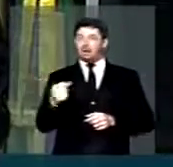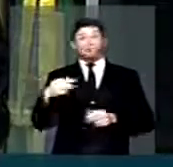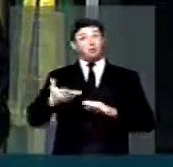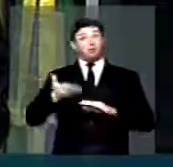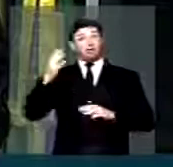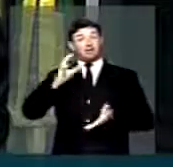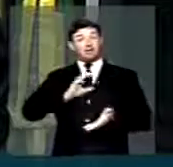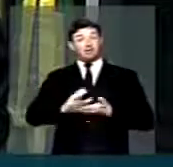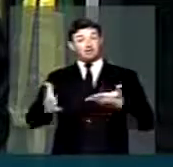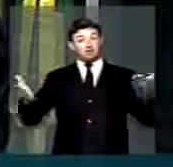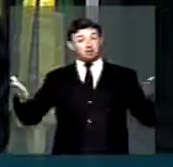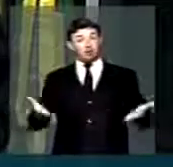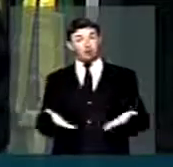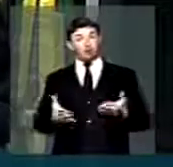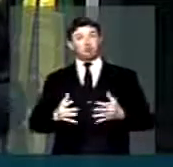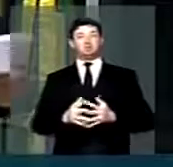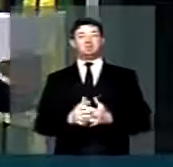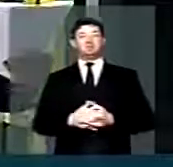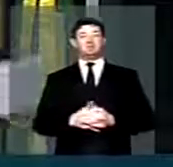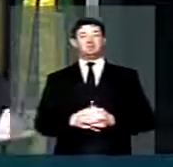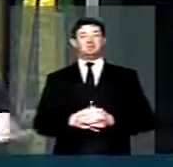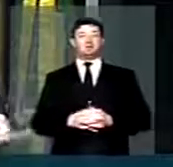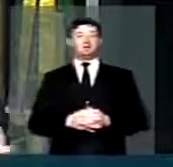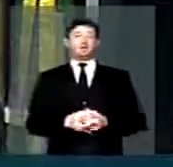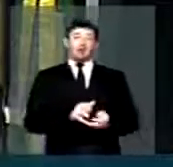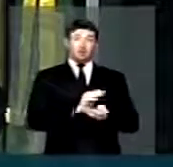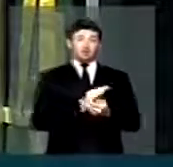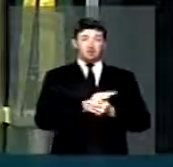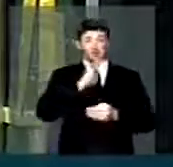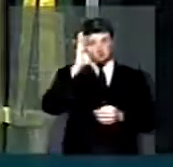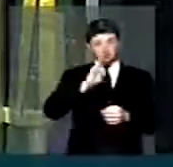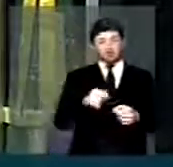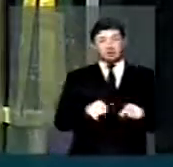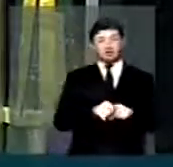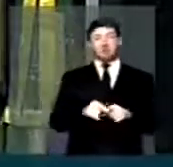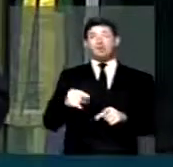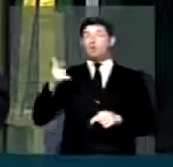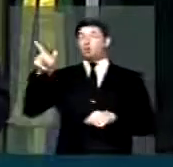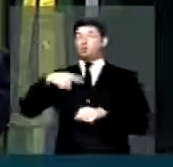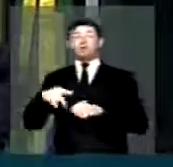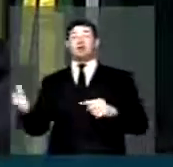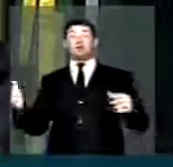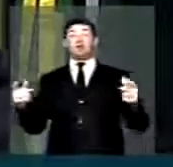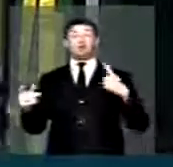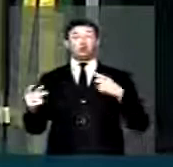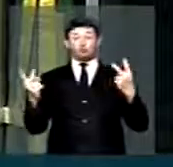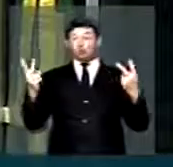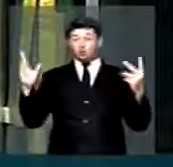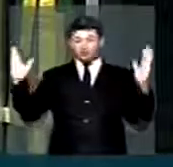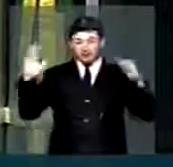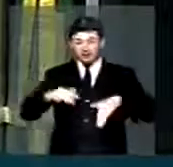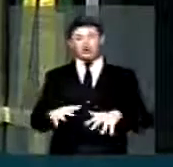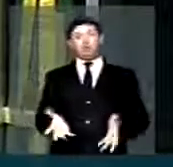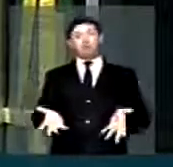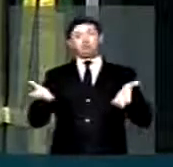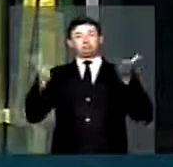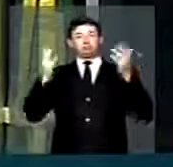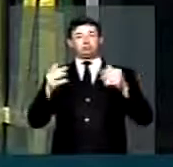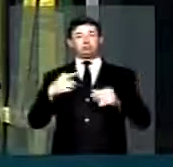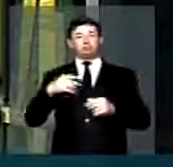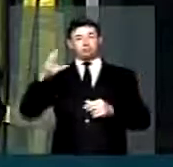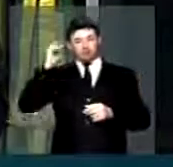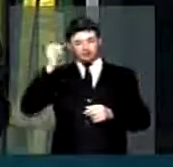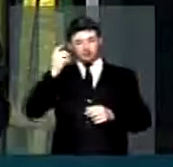taxa de investimentos. Tanto a poupança nacional, quanto a atração de capitais internacionais para acreditar no nosso país. Ouço com prazer